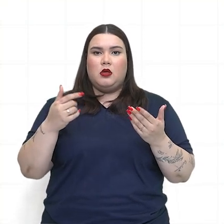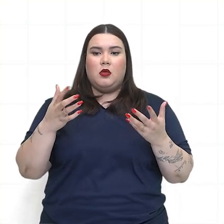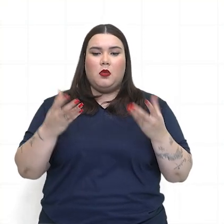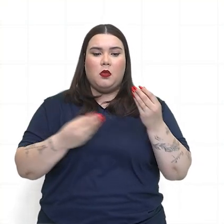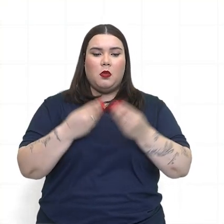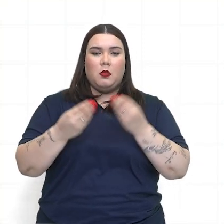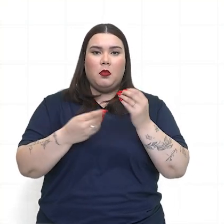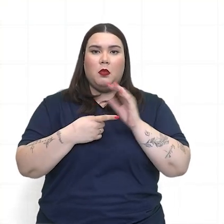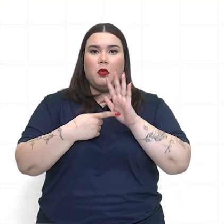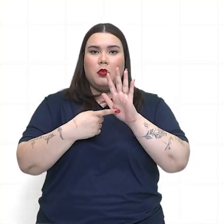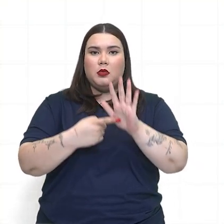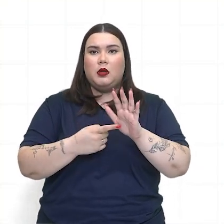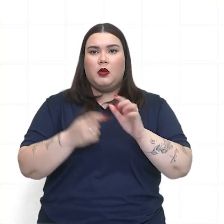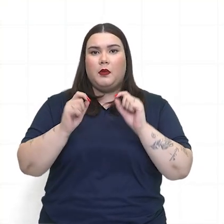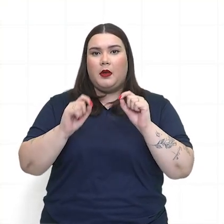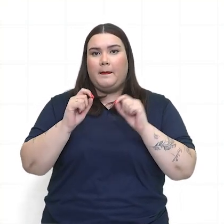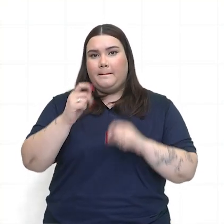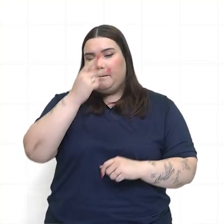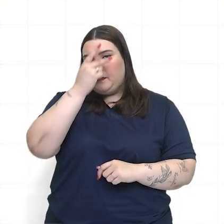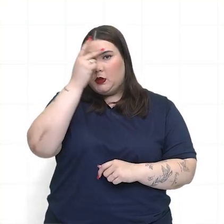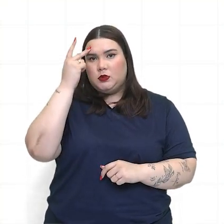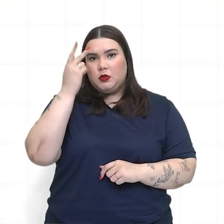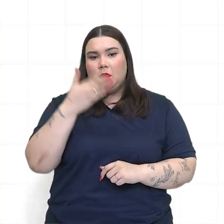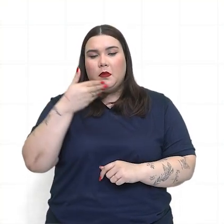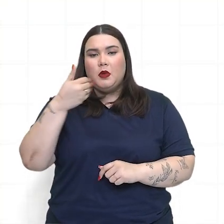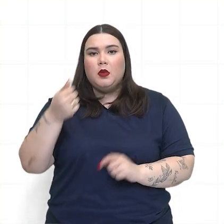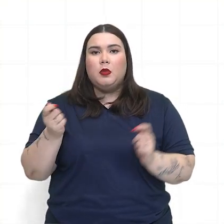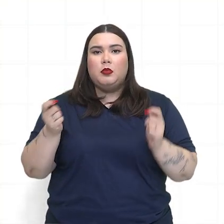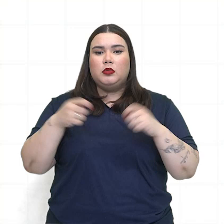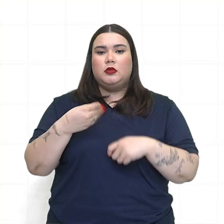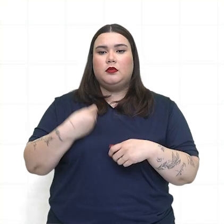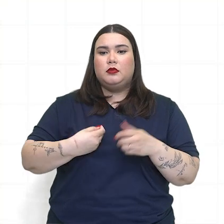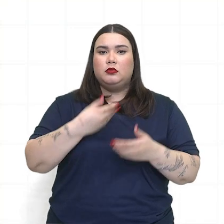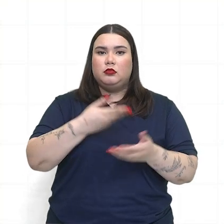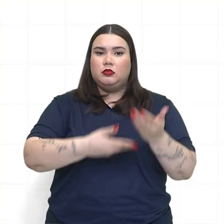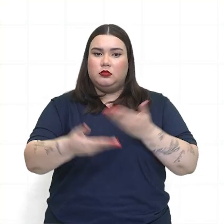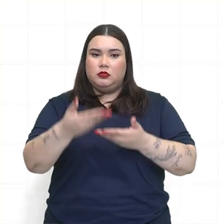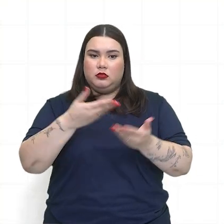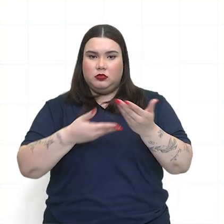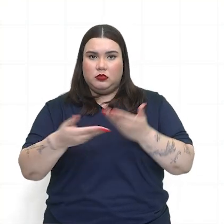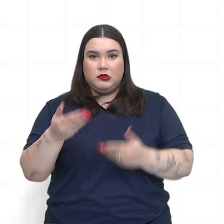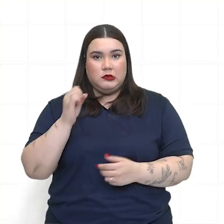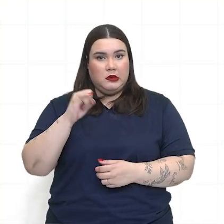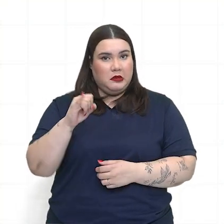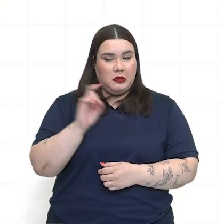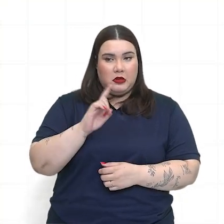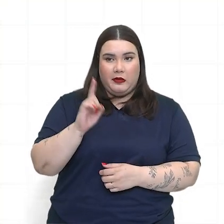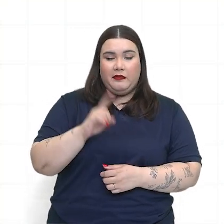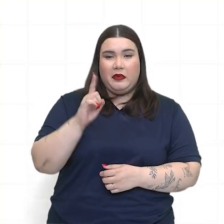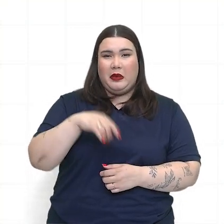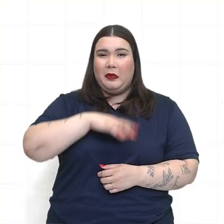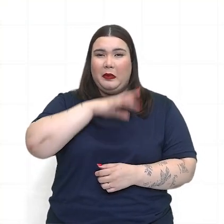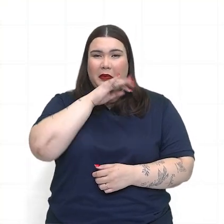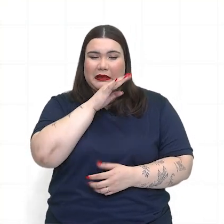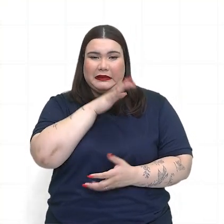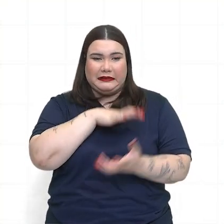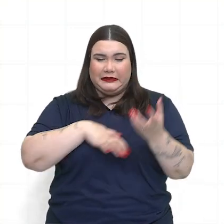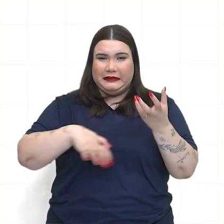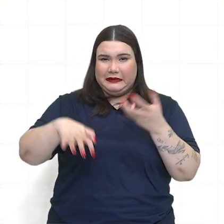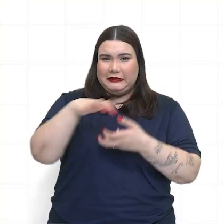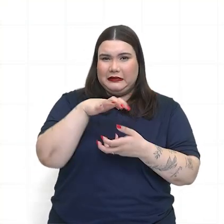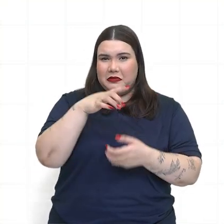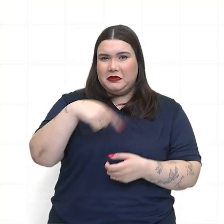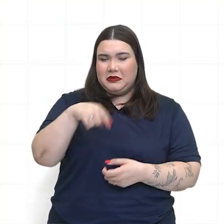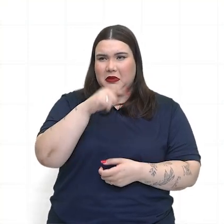subsidiado para que as pessoas melhor possam conviver uma com as outras, ou senão vai ser o caos total. Já imaginou